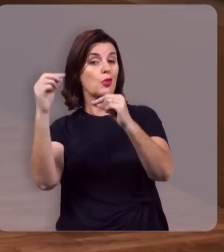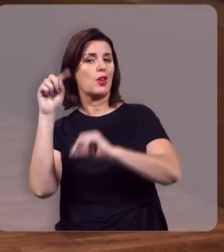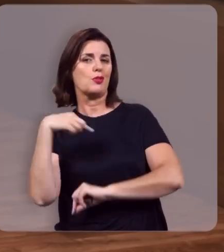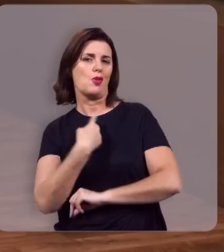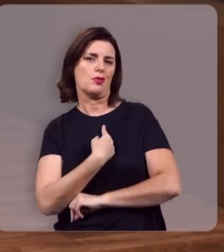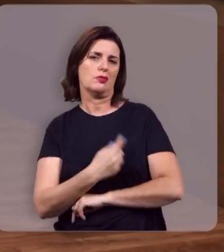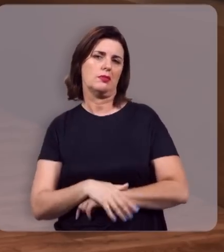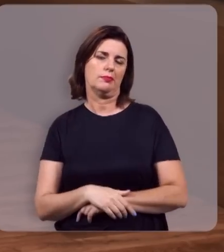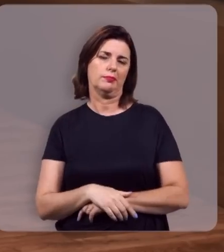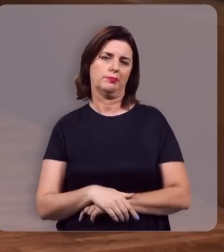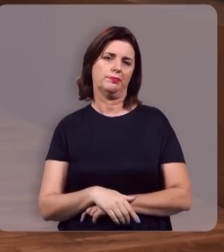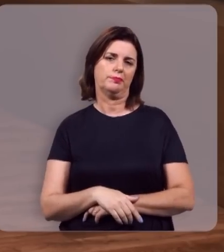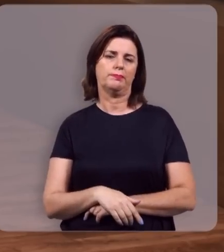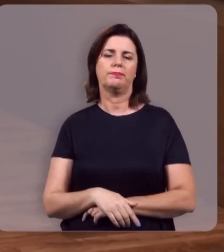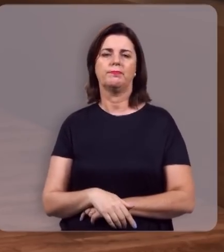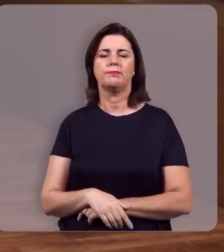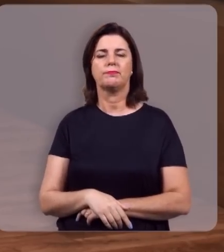escolheu.